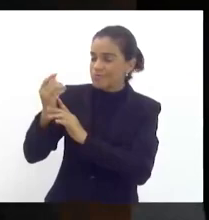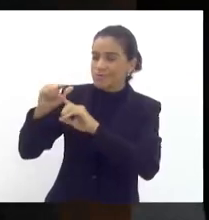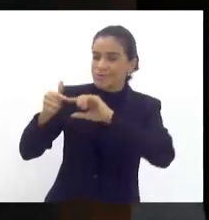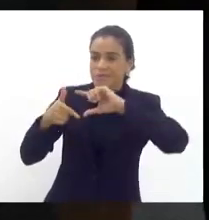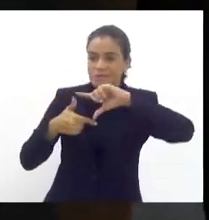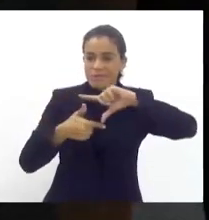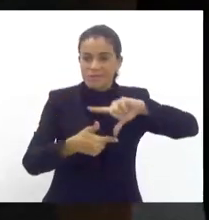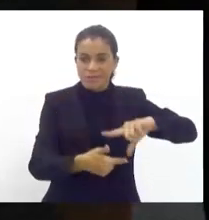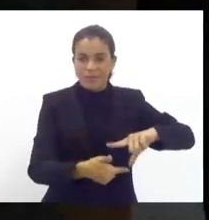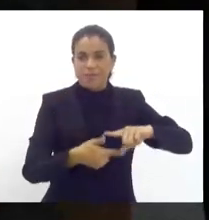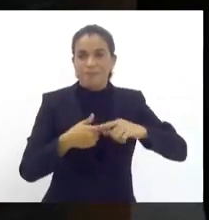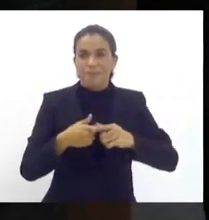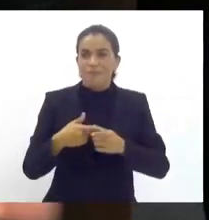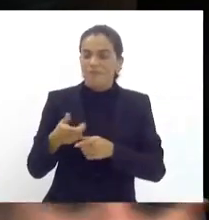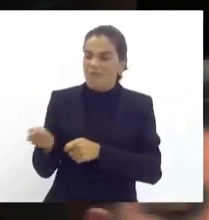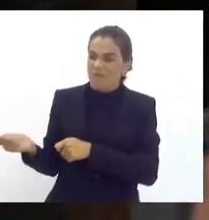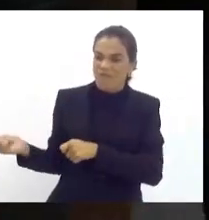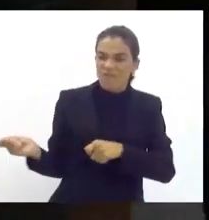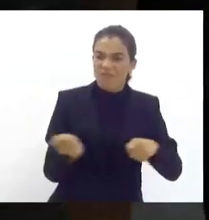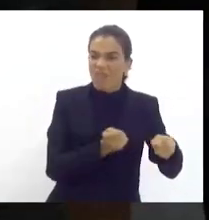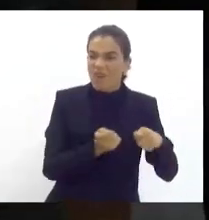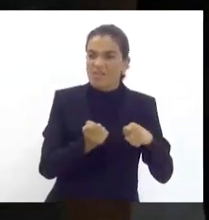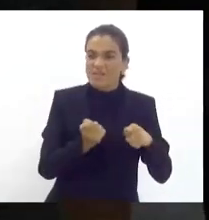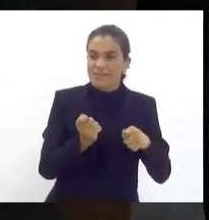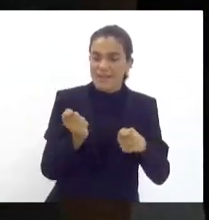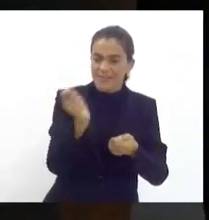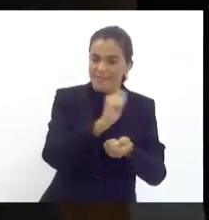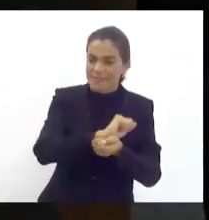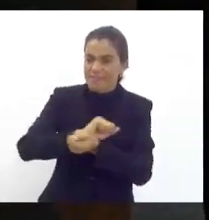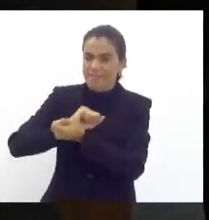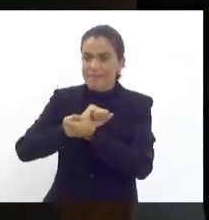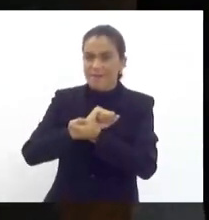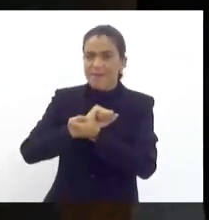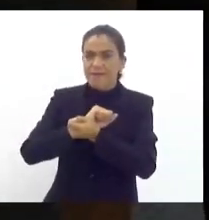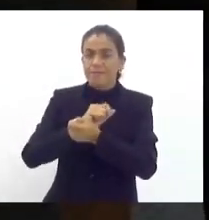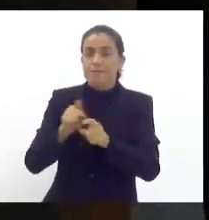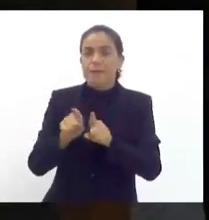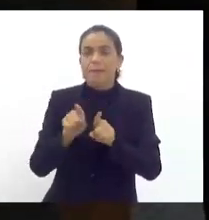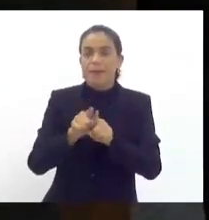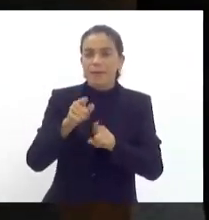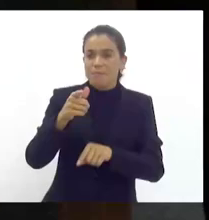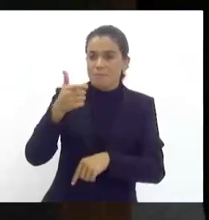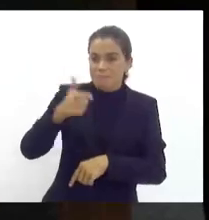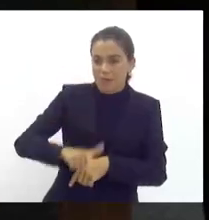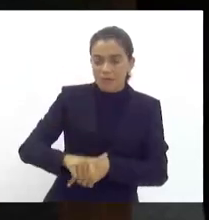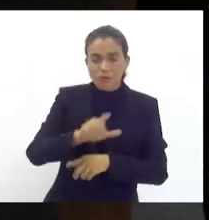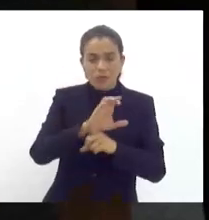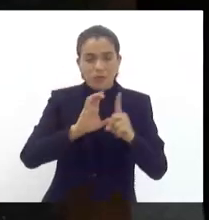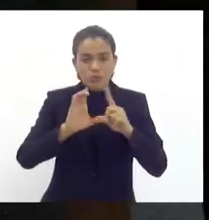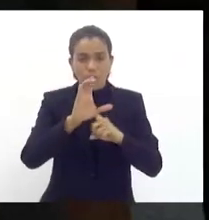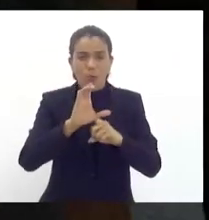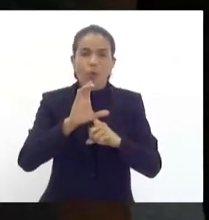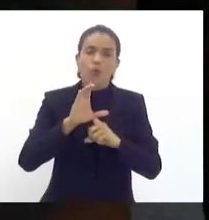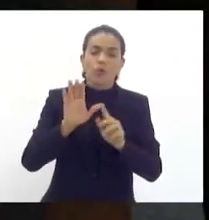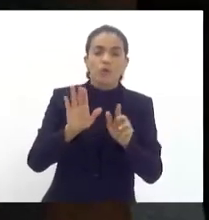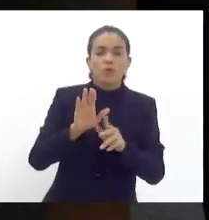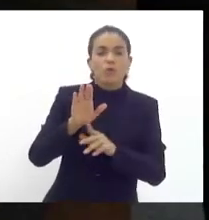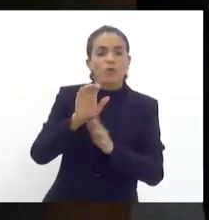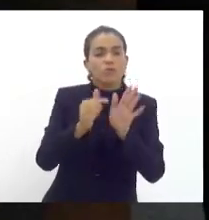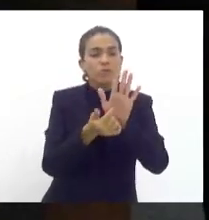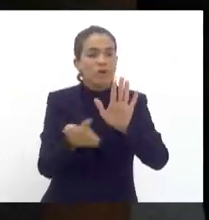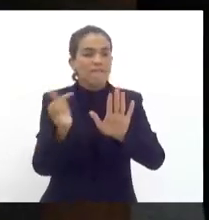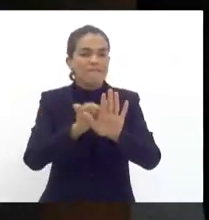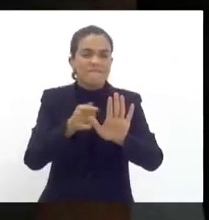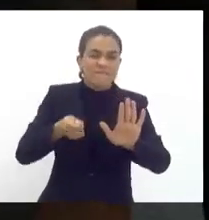Brasil por diante para forçada e aqui tiveram que além de restabelecer os seus cultos através de um sincretismo